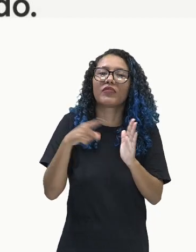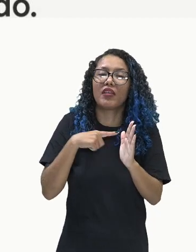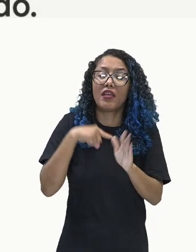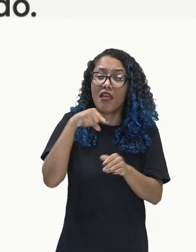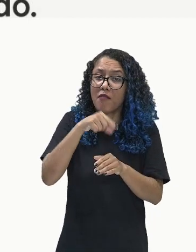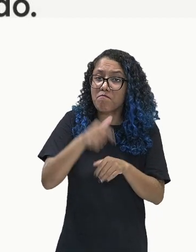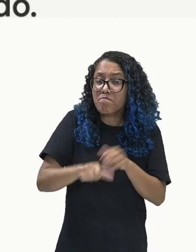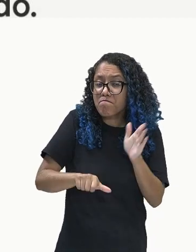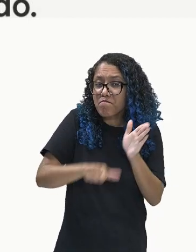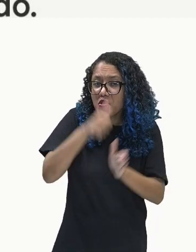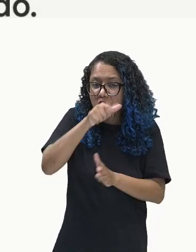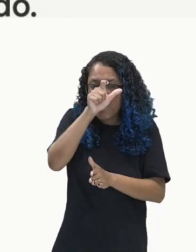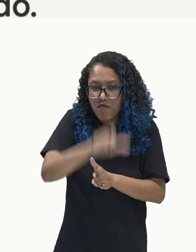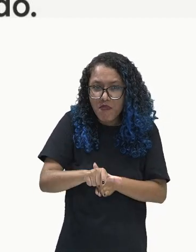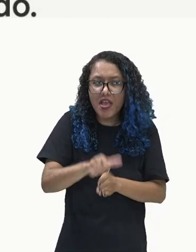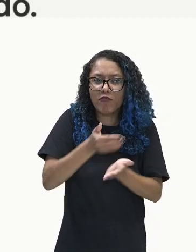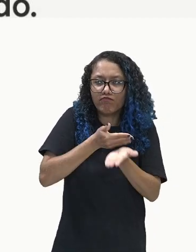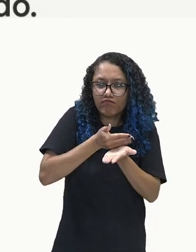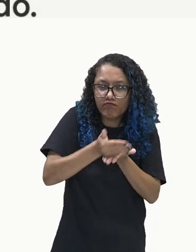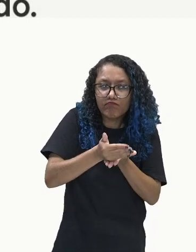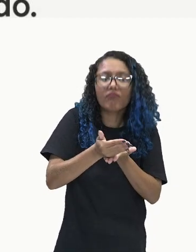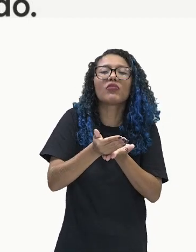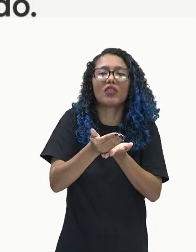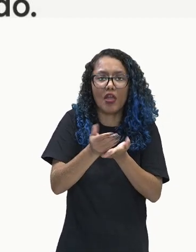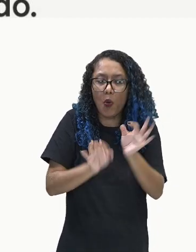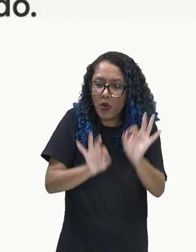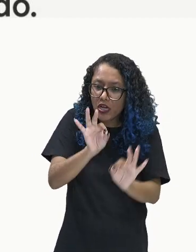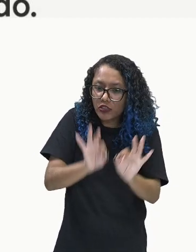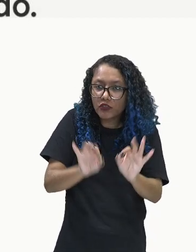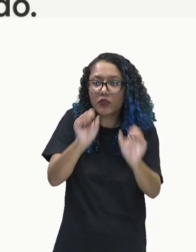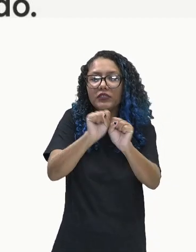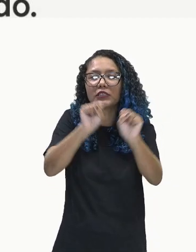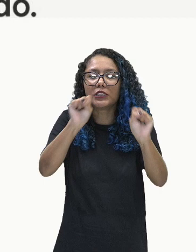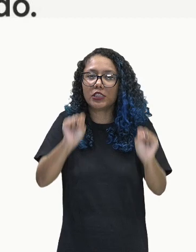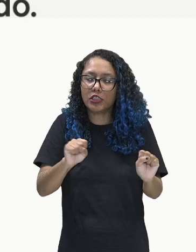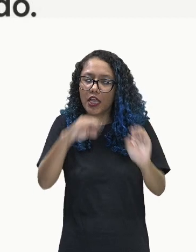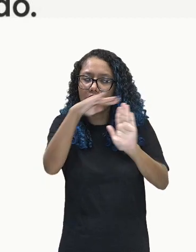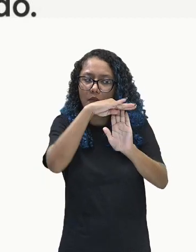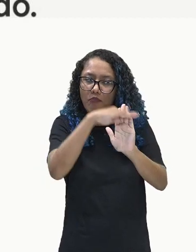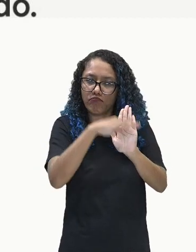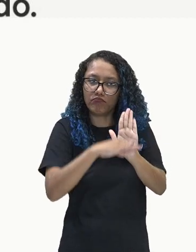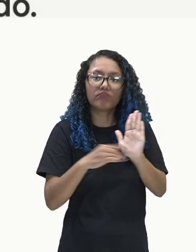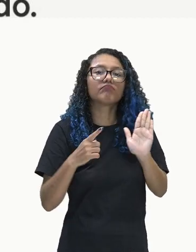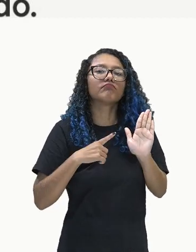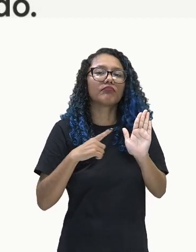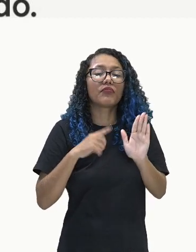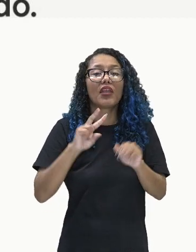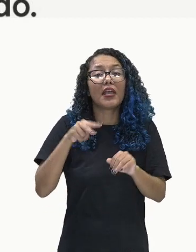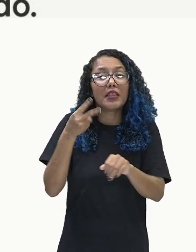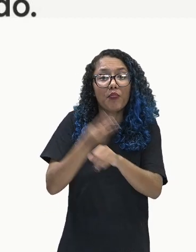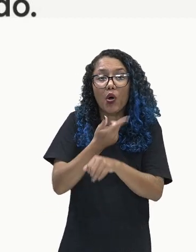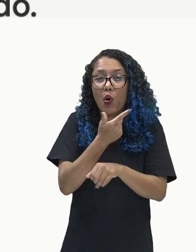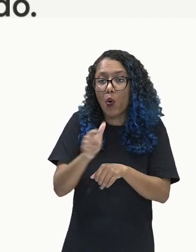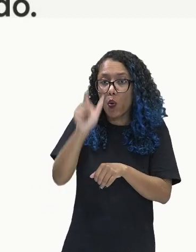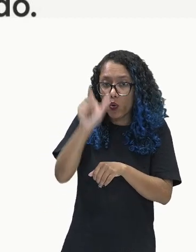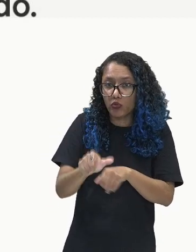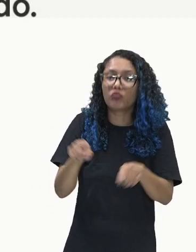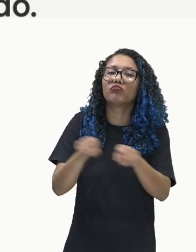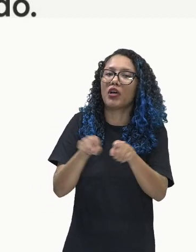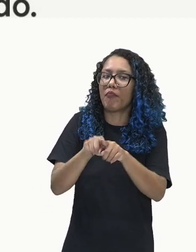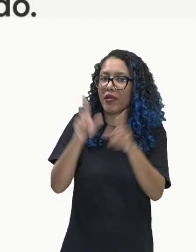com algum método mais sistematizado. Posteriormente, Um outro historiador também